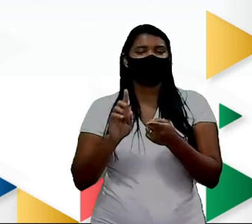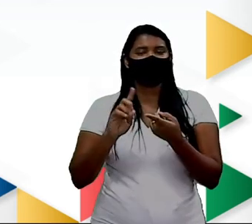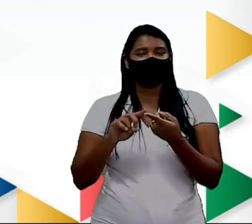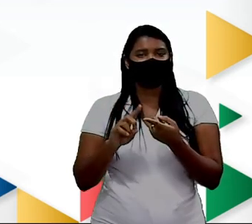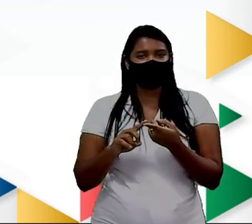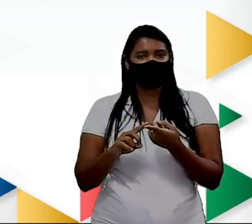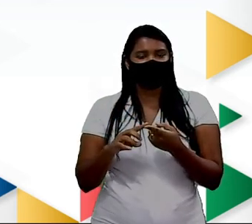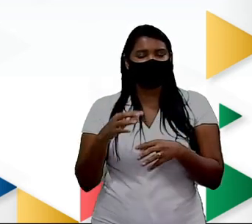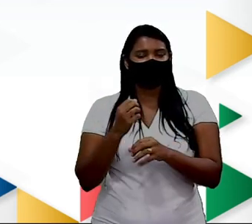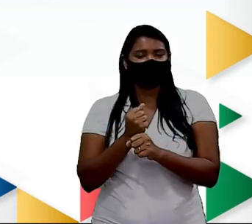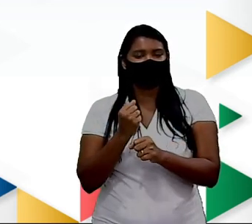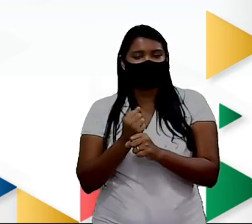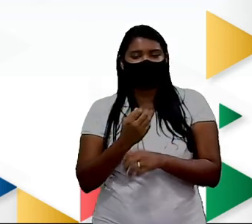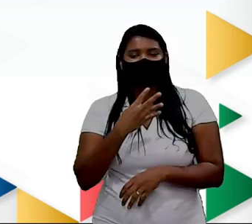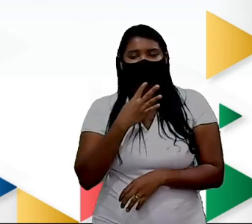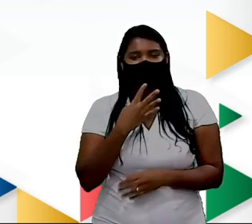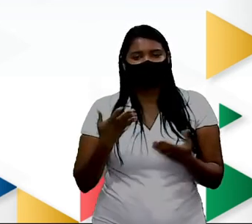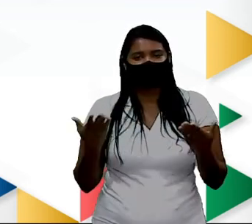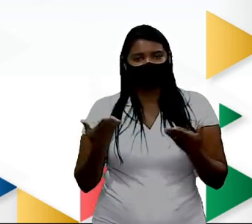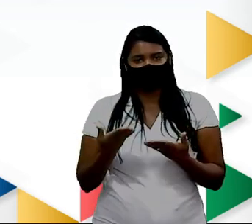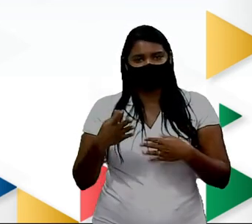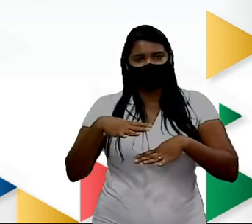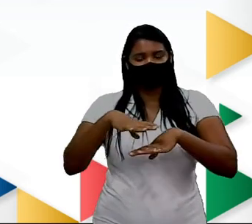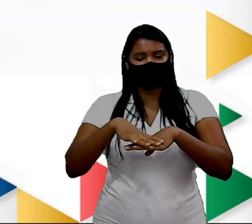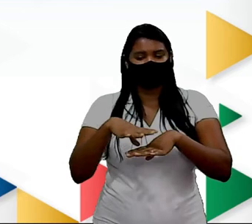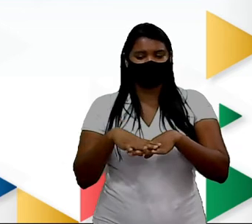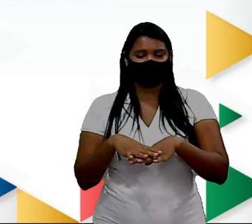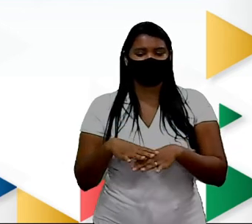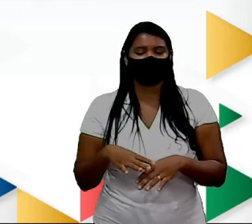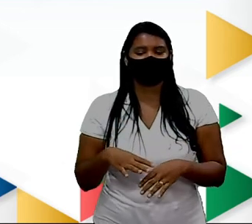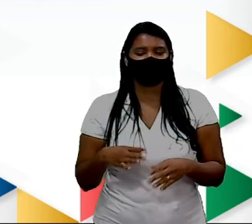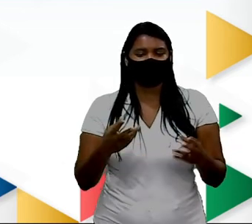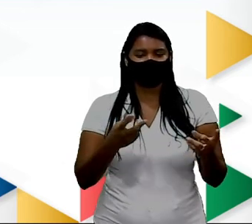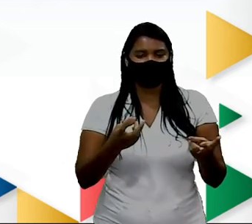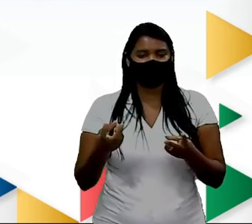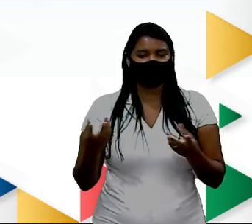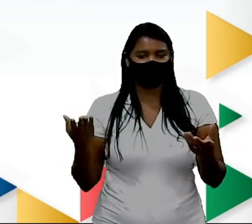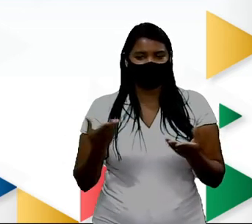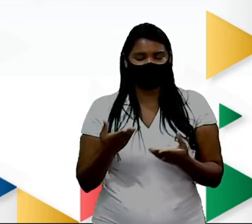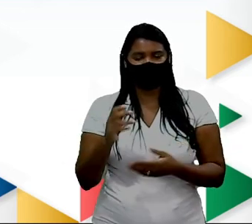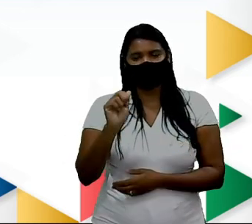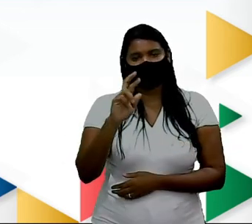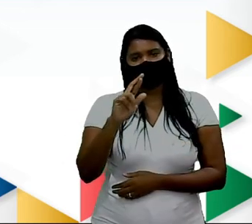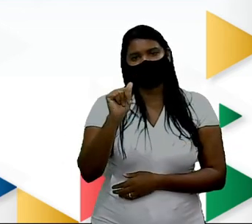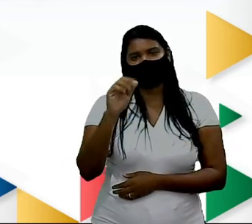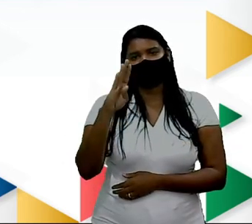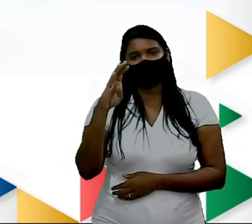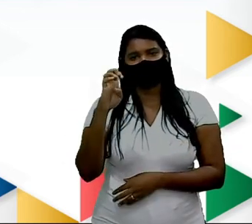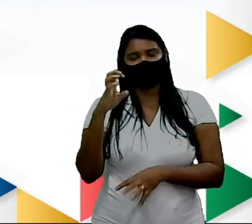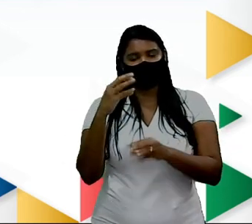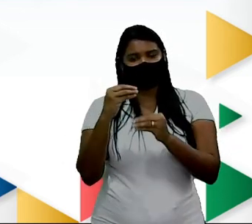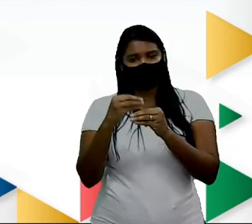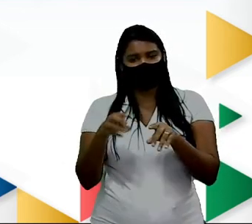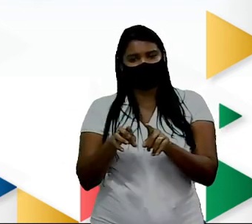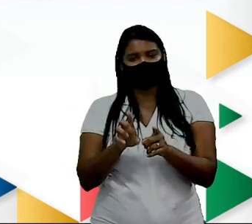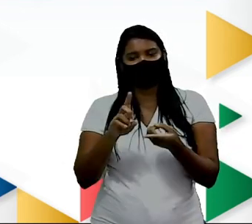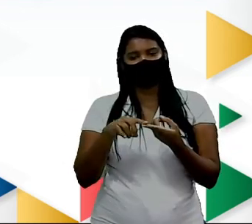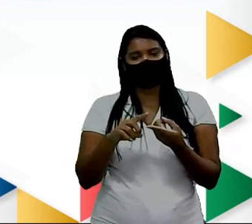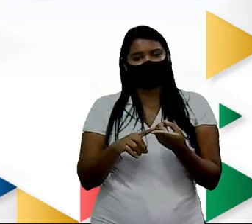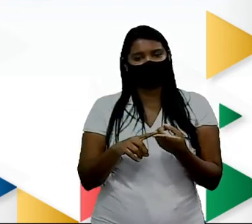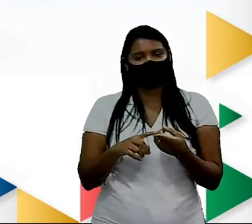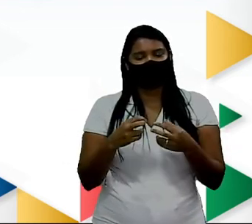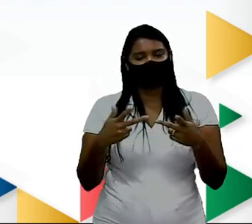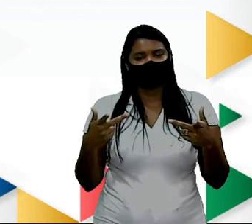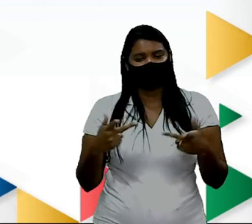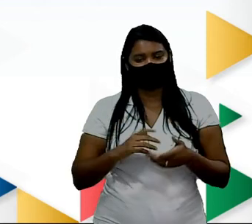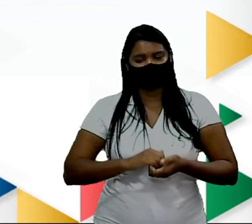valor desconhecido, né, em uma situação matemática, eles chamavam os árabes chamavam esse valor desconhecido de